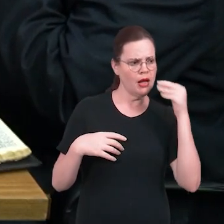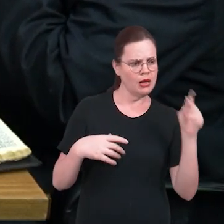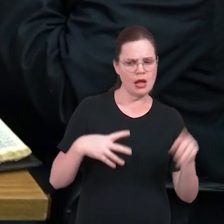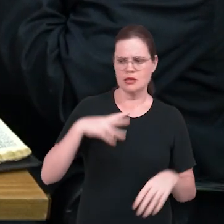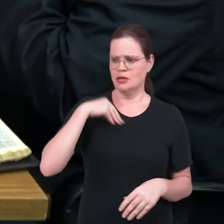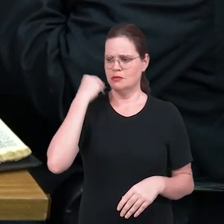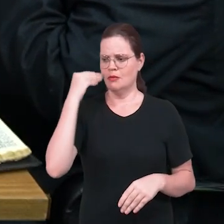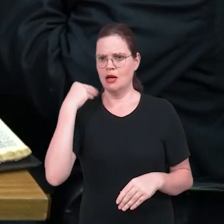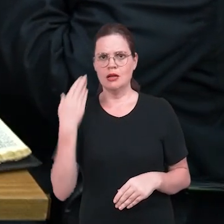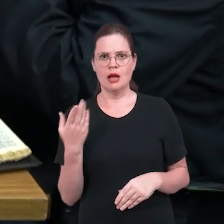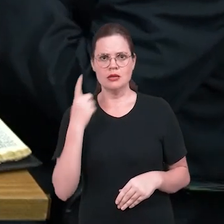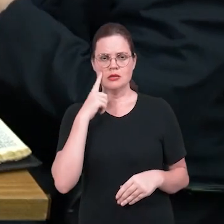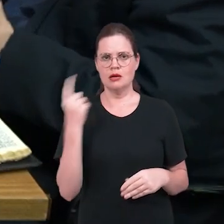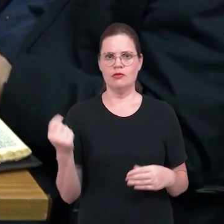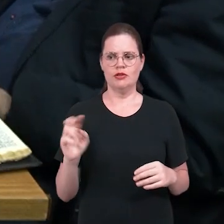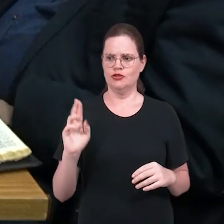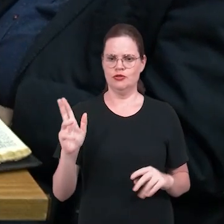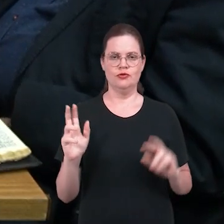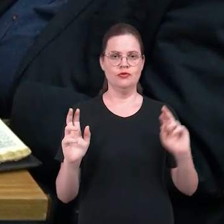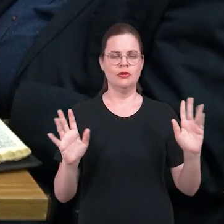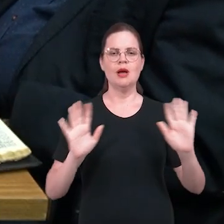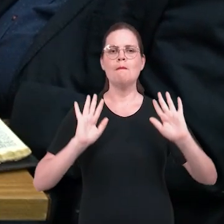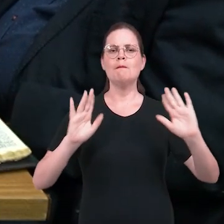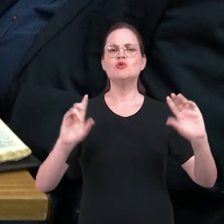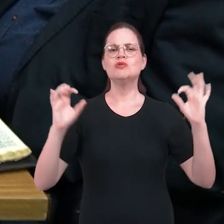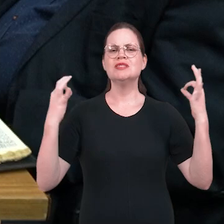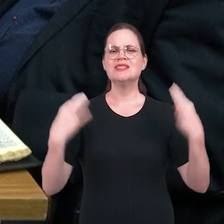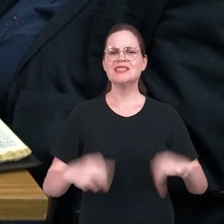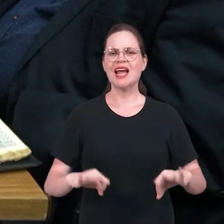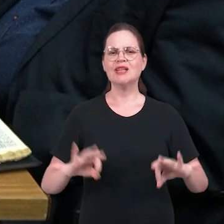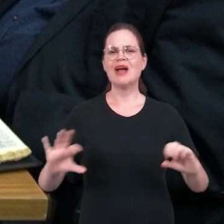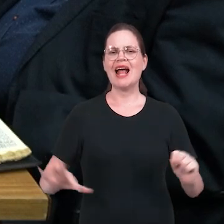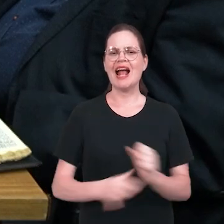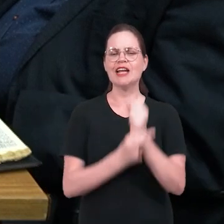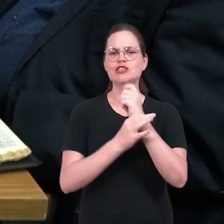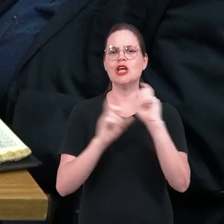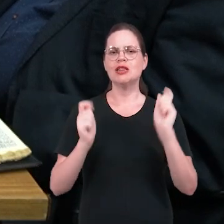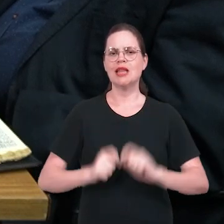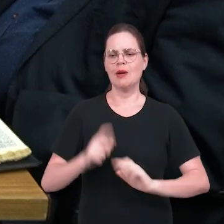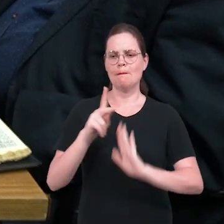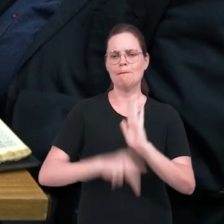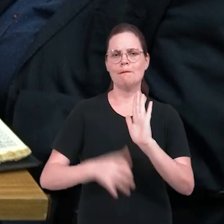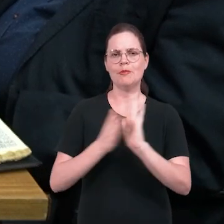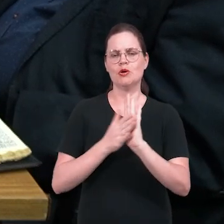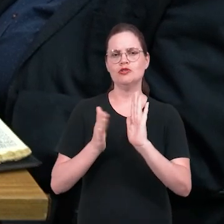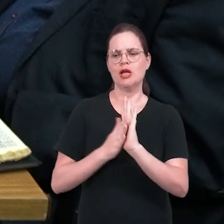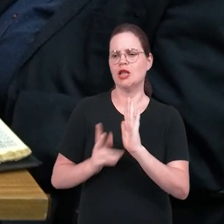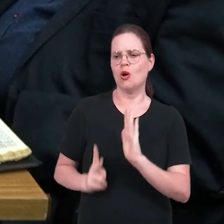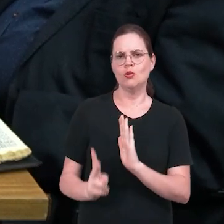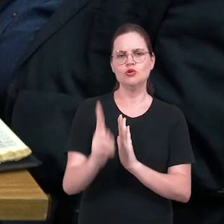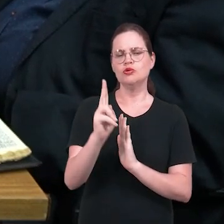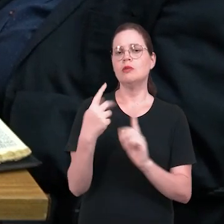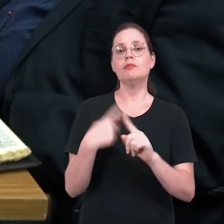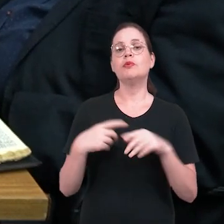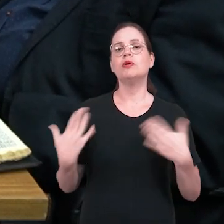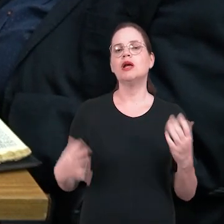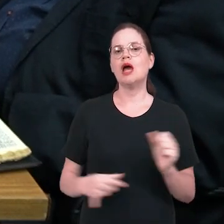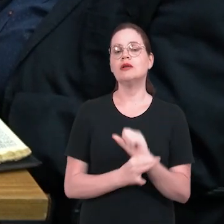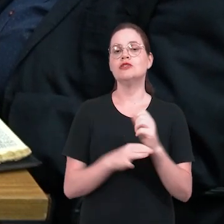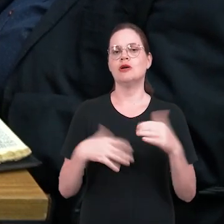experiência entre Moisés e Josué. Mas o que garantiu que o projeto não fosse afetado? O mesmo Espírito.